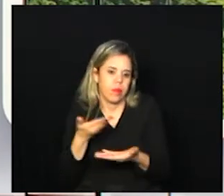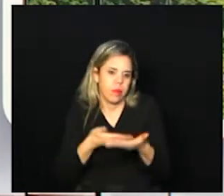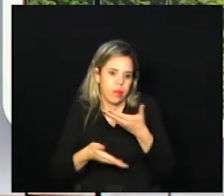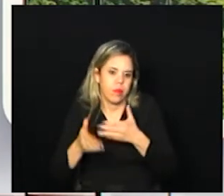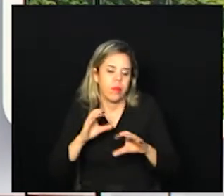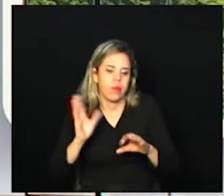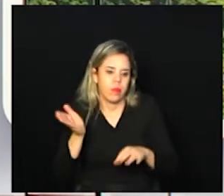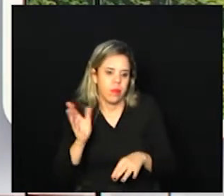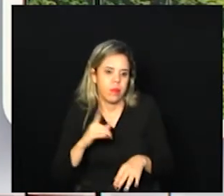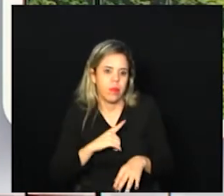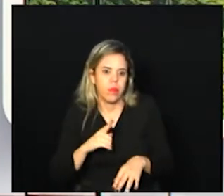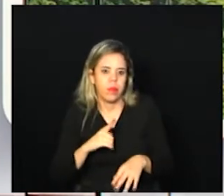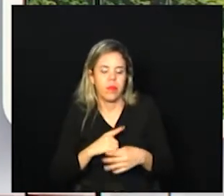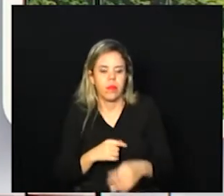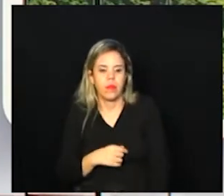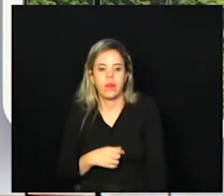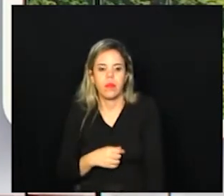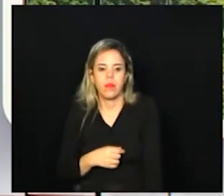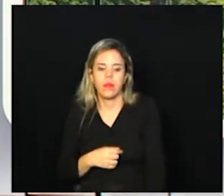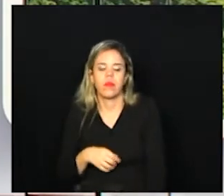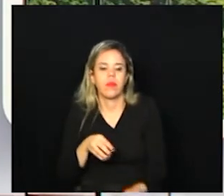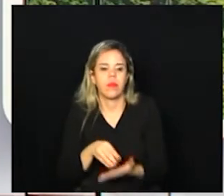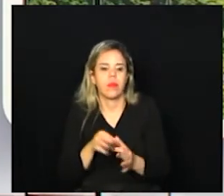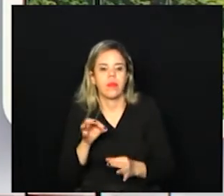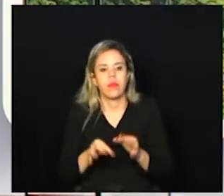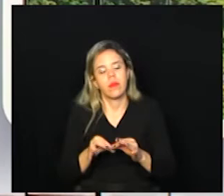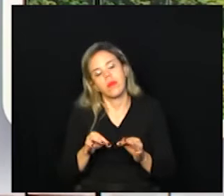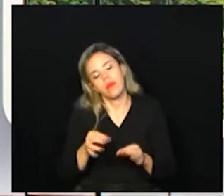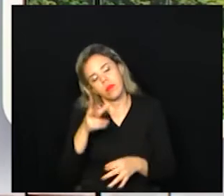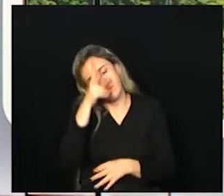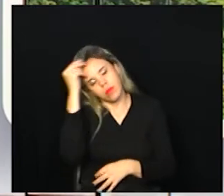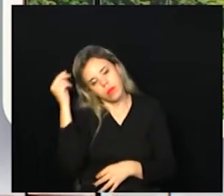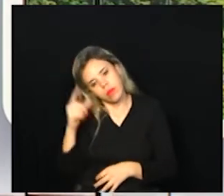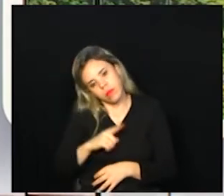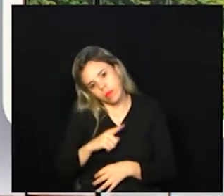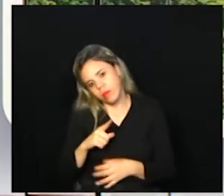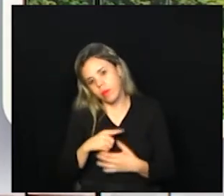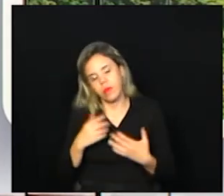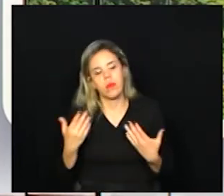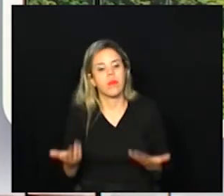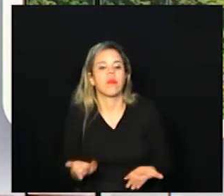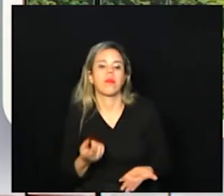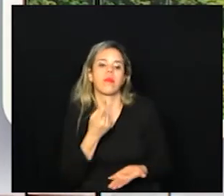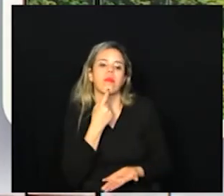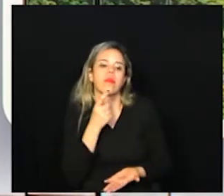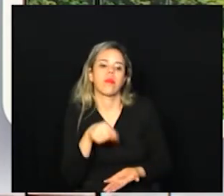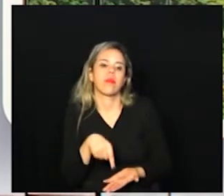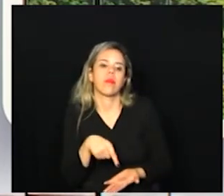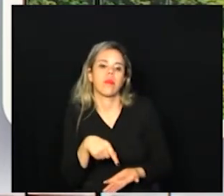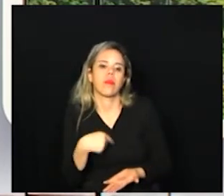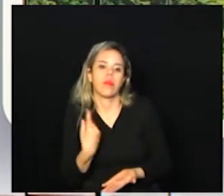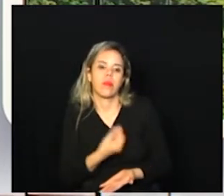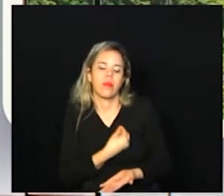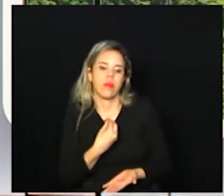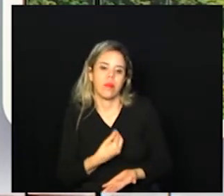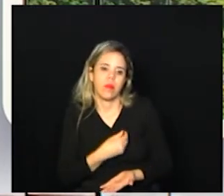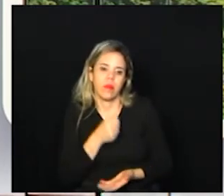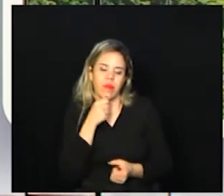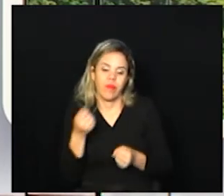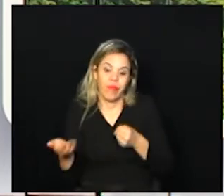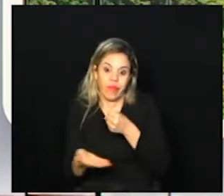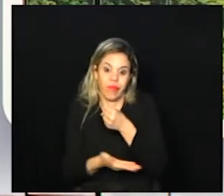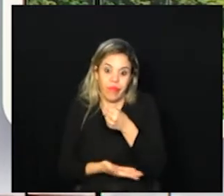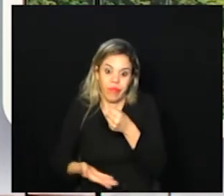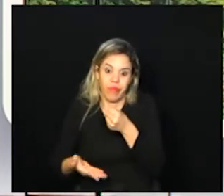articulado, né? Com a Defensoria Pública, enfim, tem um processo mais articulado, mas Campinas nós estamos ainda no germe, né?